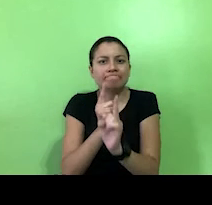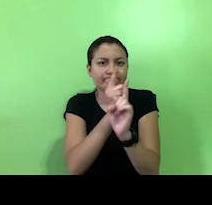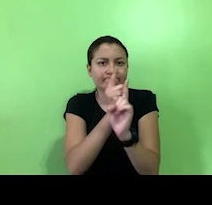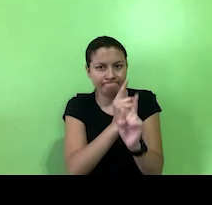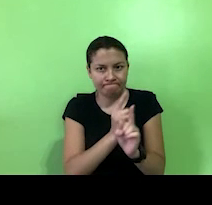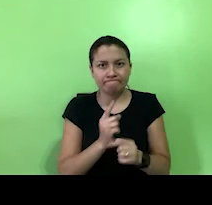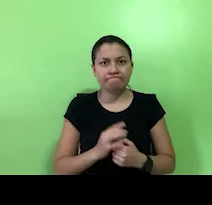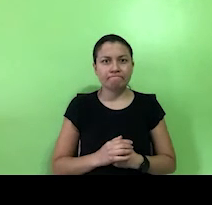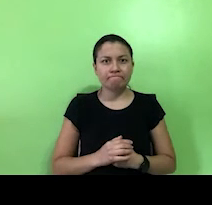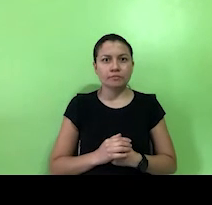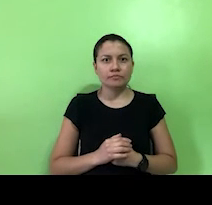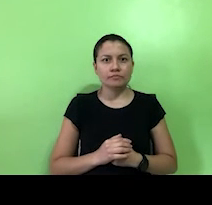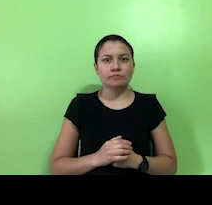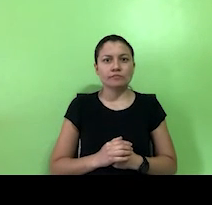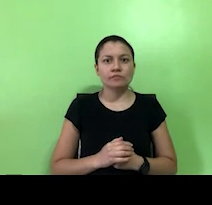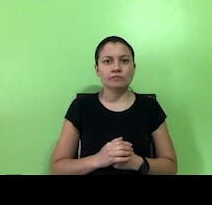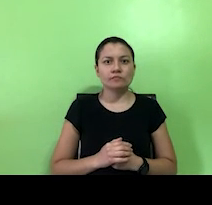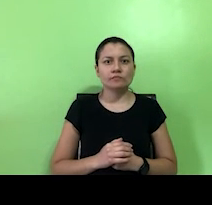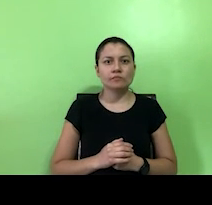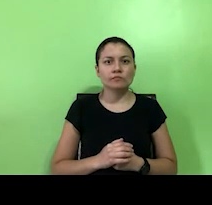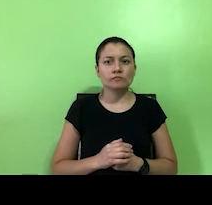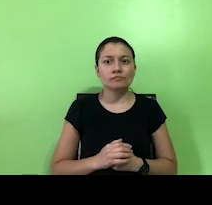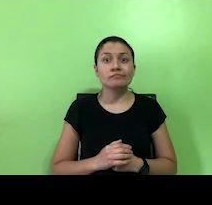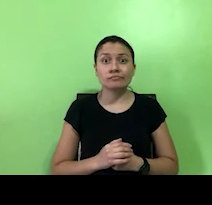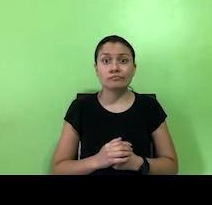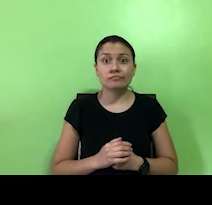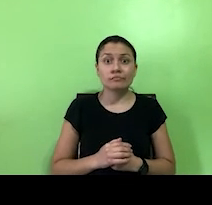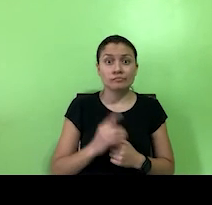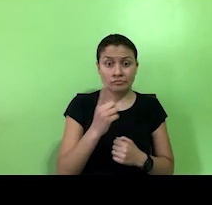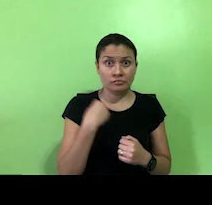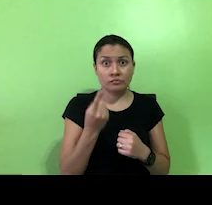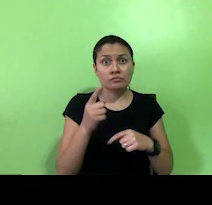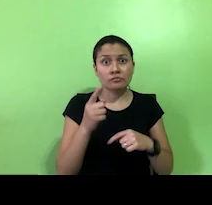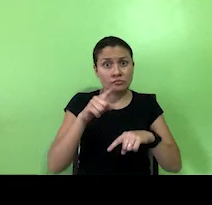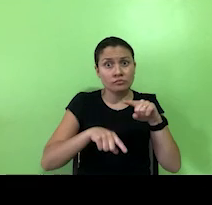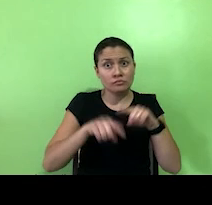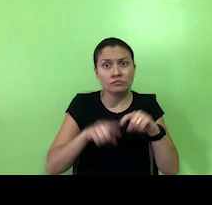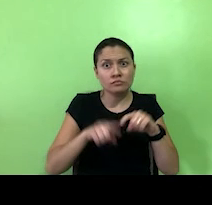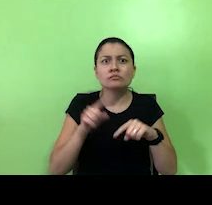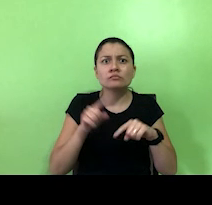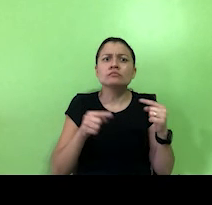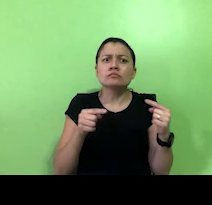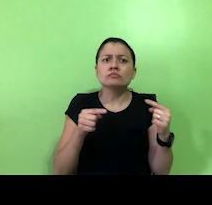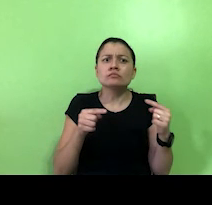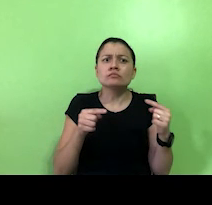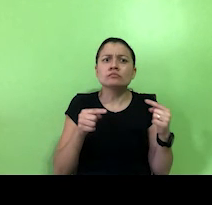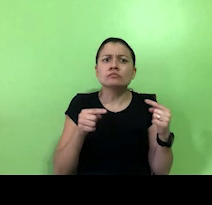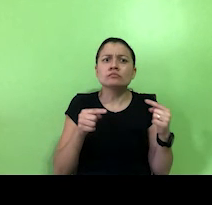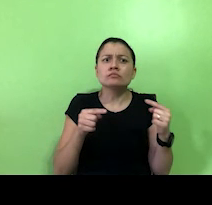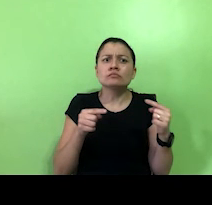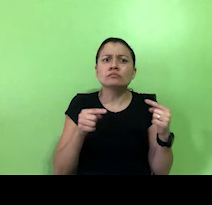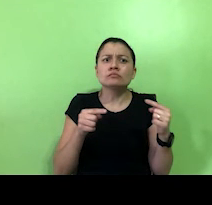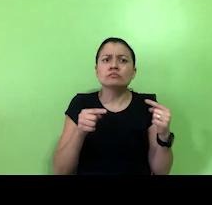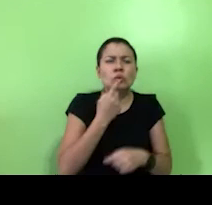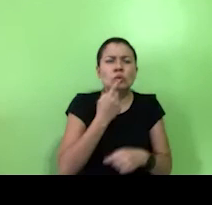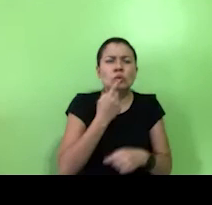E para o nosso produto fazia sentido isso, não ser um surdo oralizado plenamente e que ele conseguia trafegar